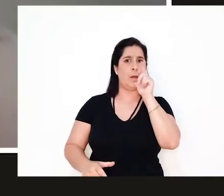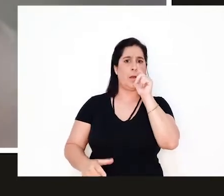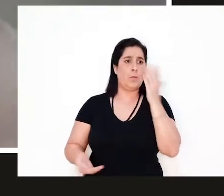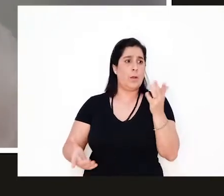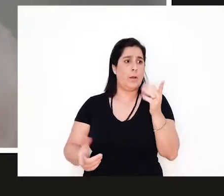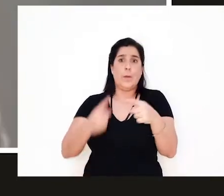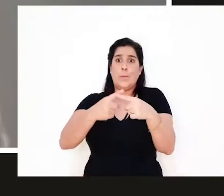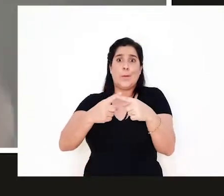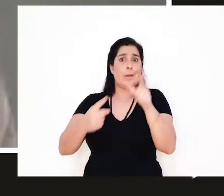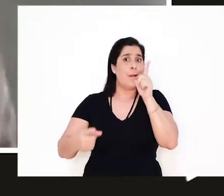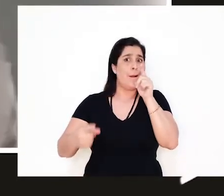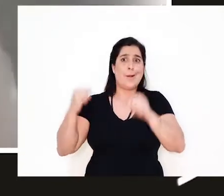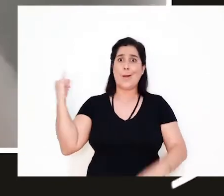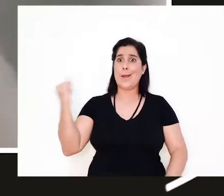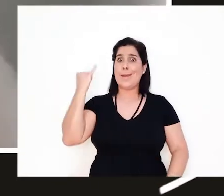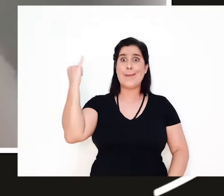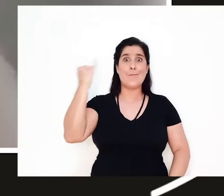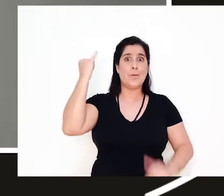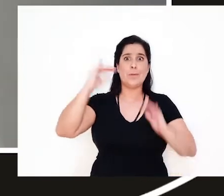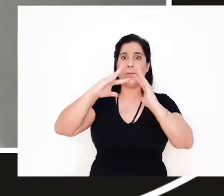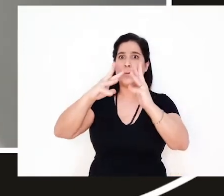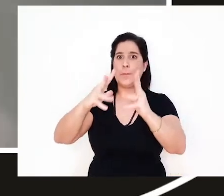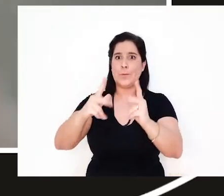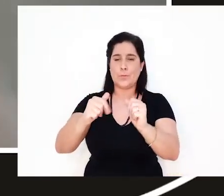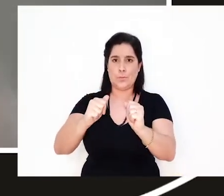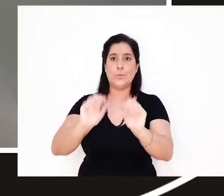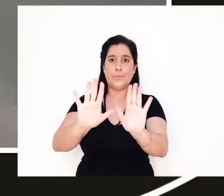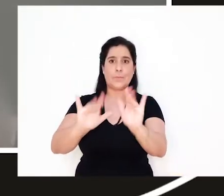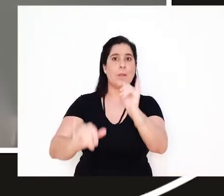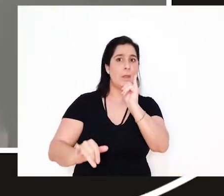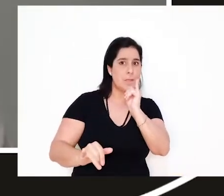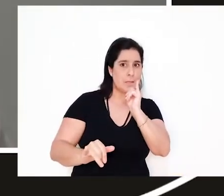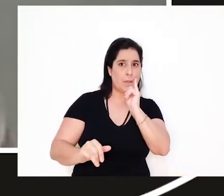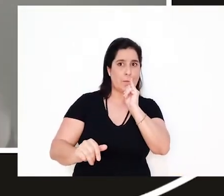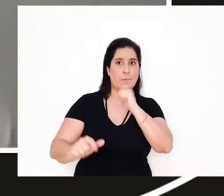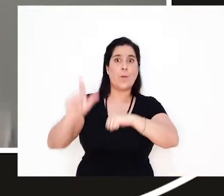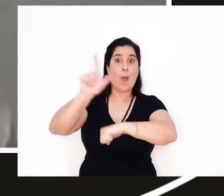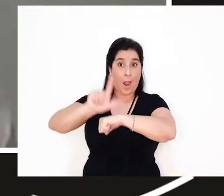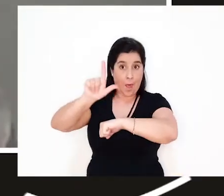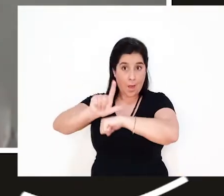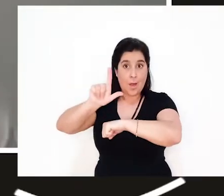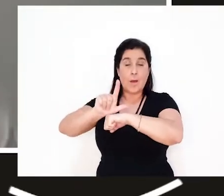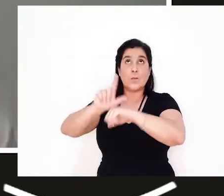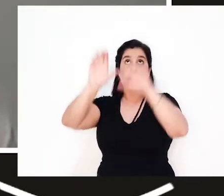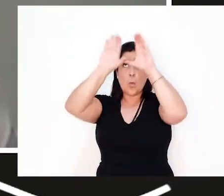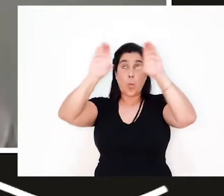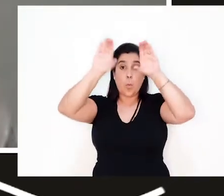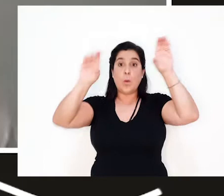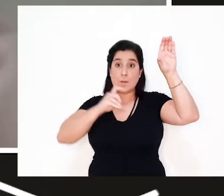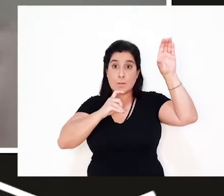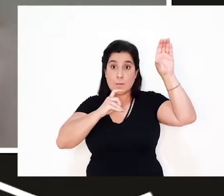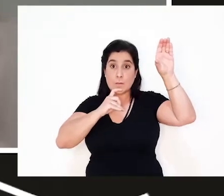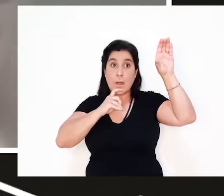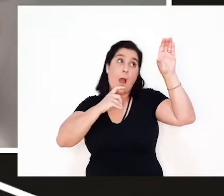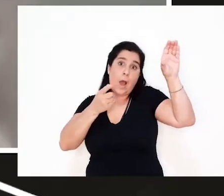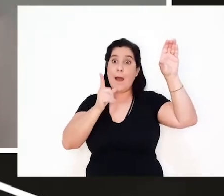tudo para a gente. Para você ter ideia, nossa loja aqui, a gente tem um circulador de ar que é com a água, né?